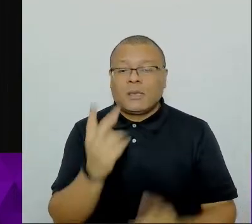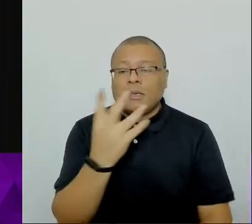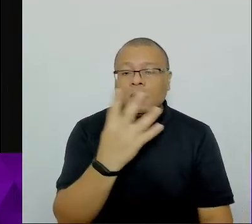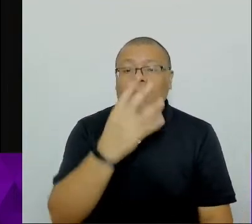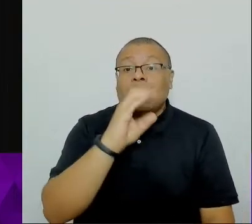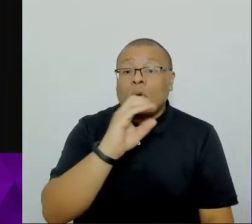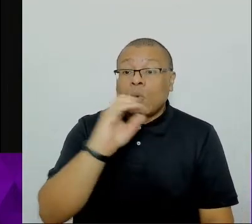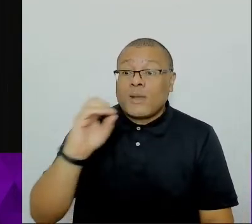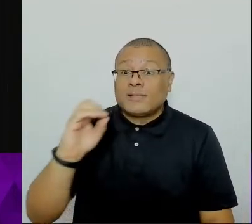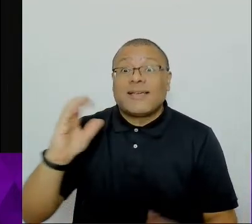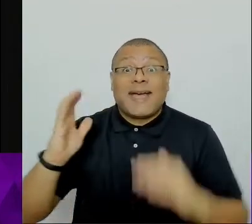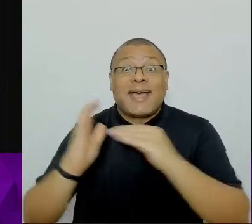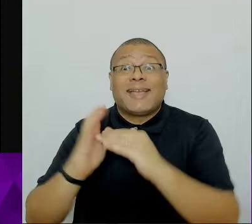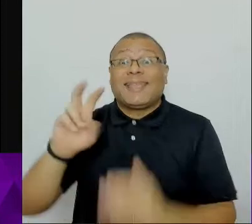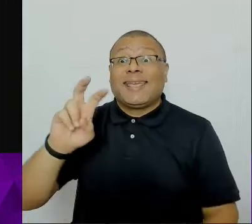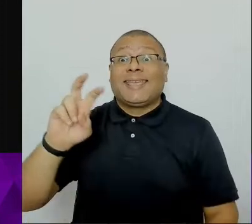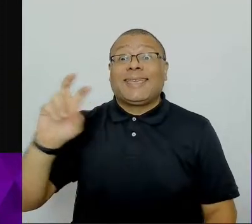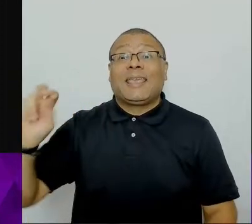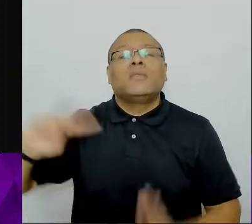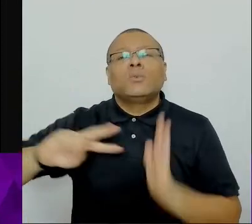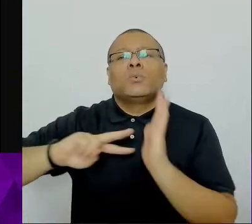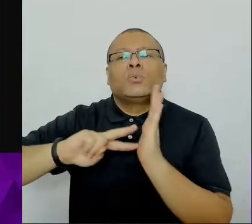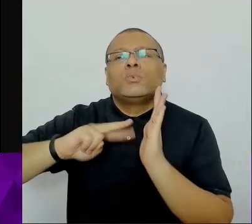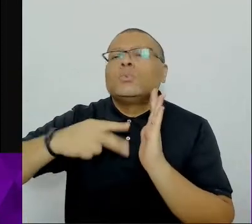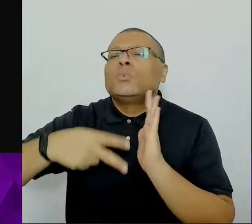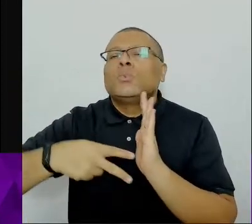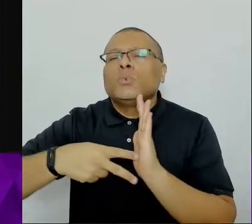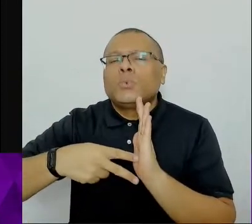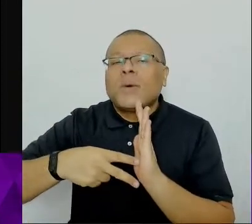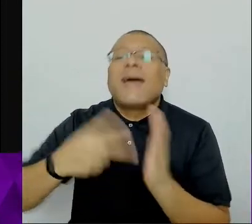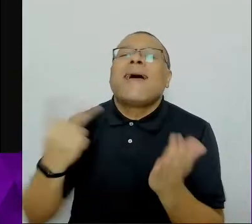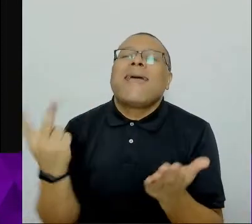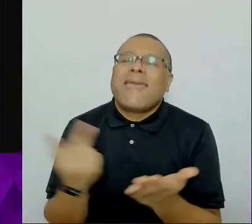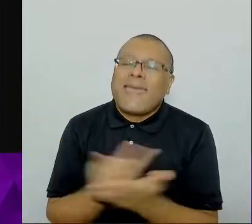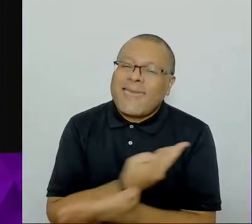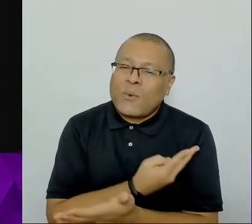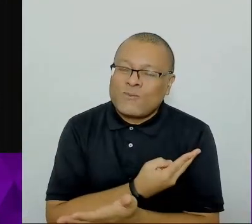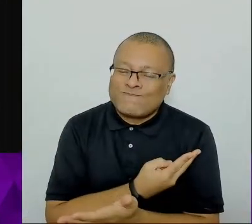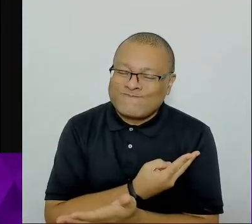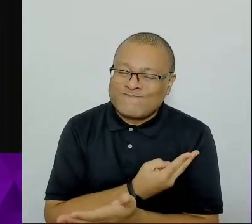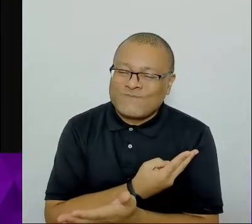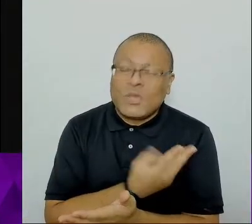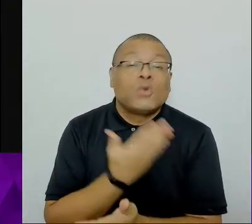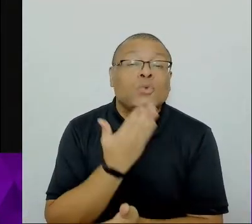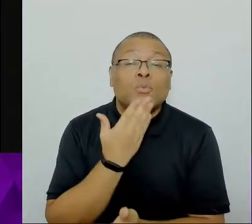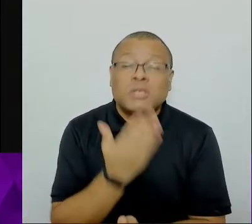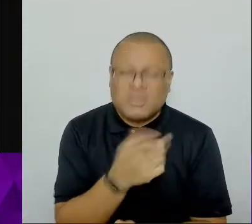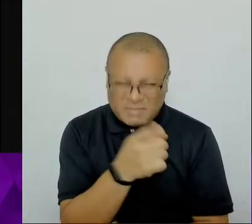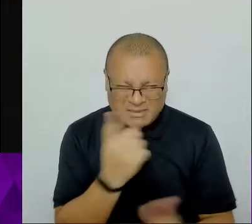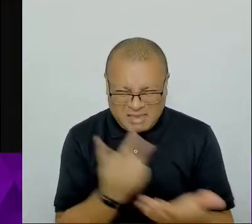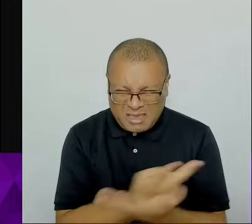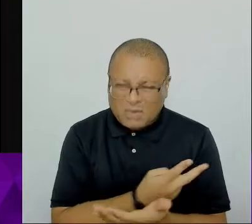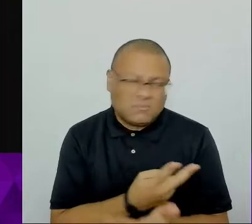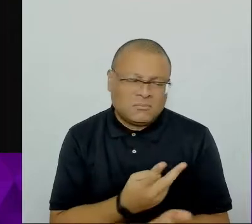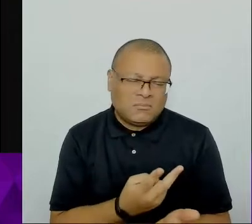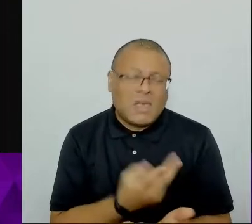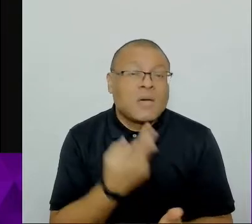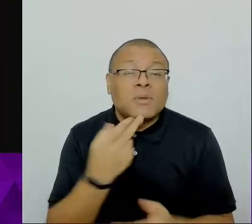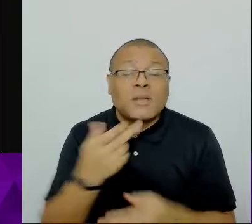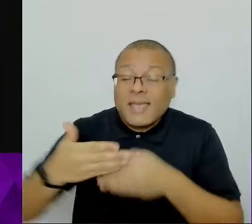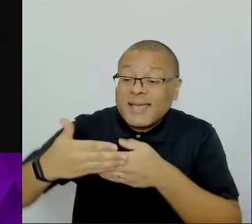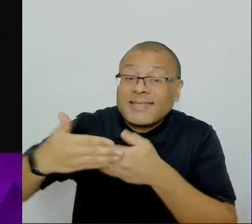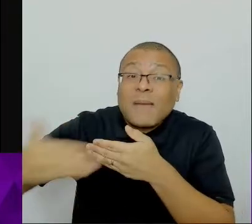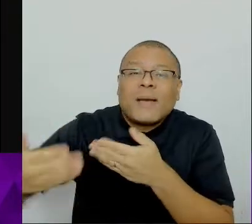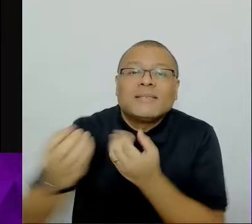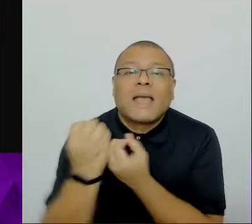400 até 500, eles indicam que existe um erro de cliente na requisição. Mas, na verdade, não é um erro de cliente, né? Simplesmente aquela pasta